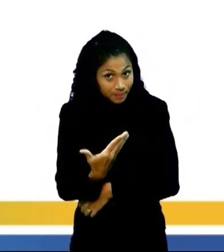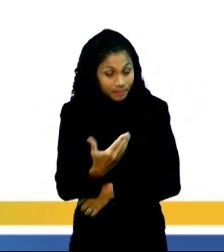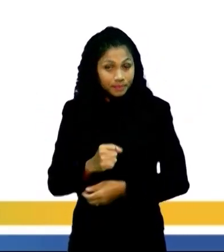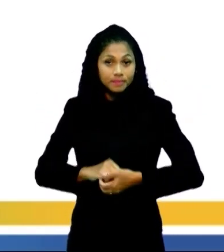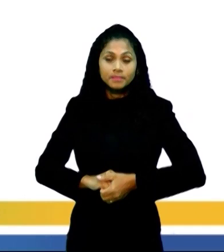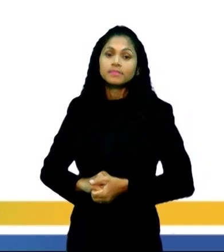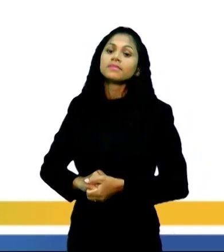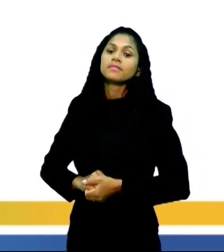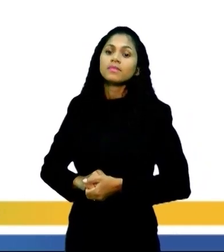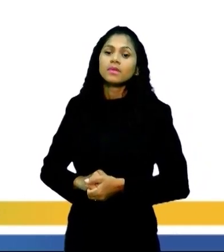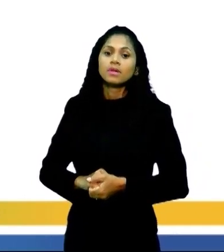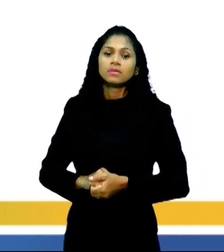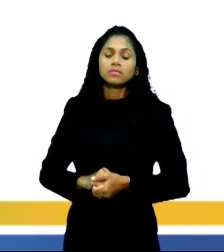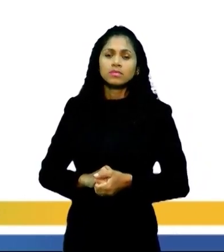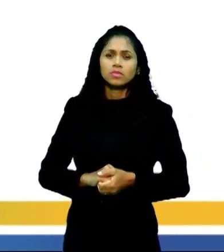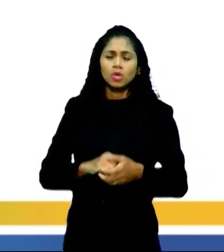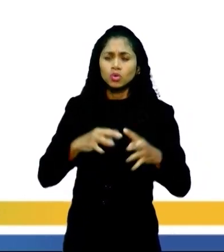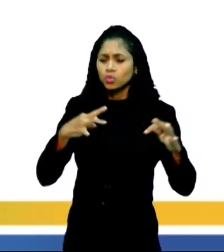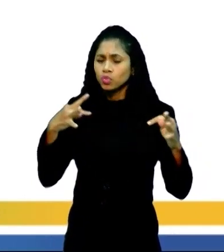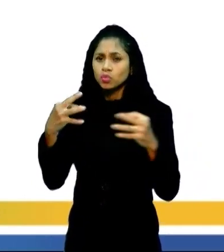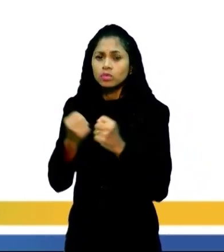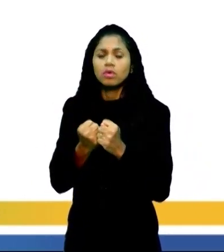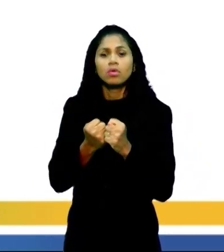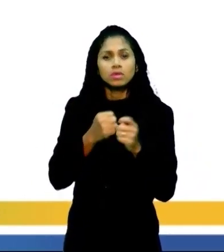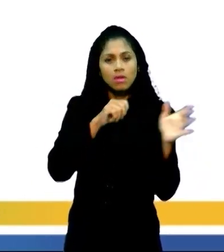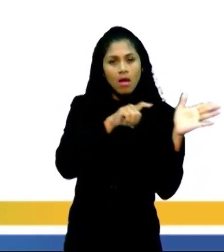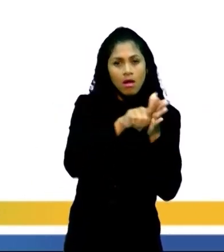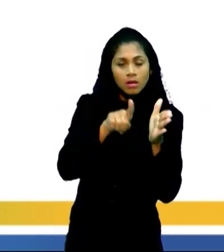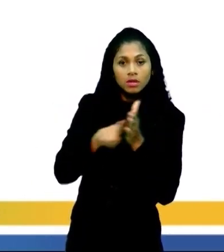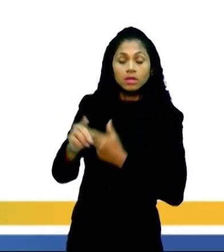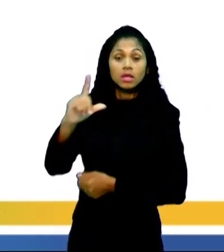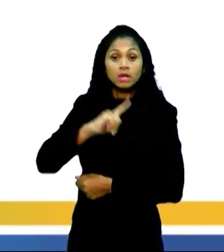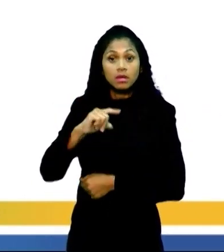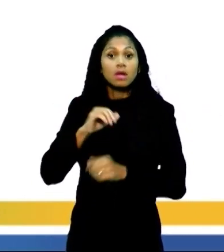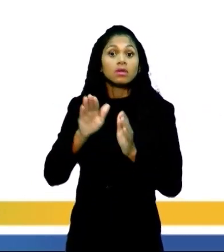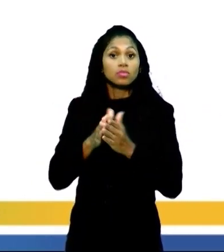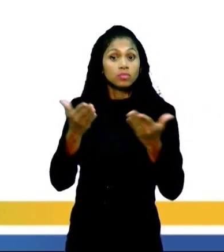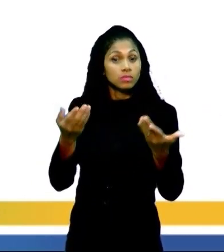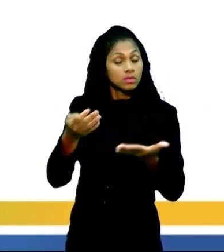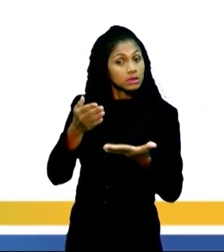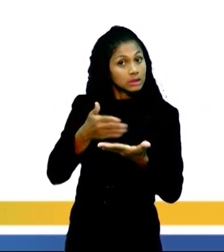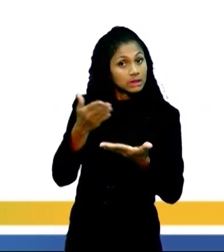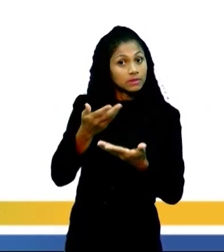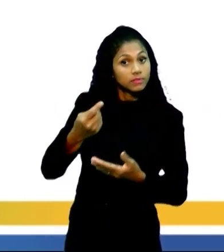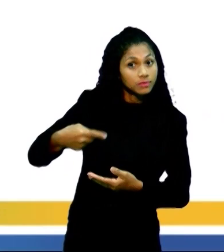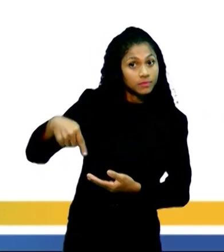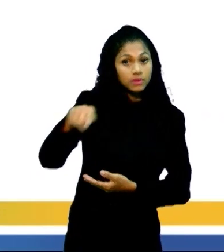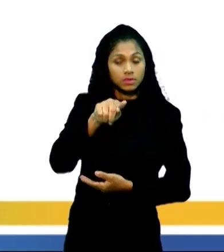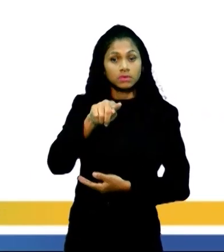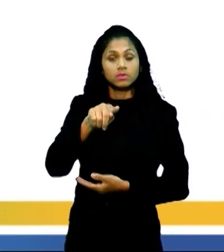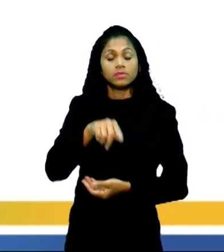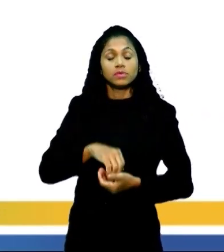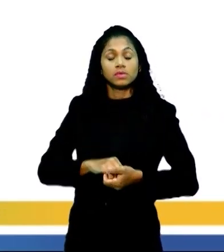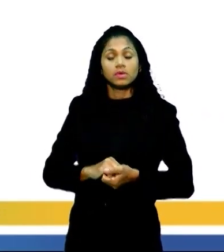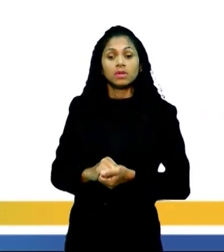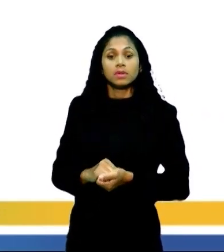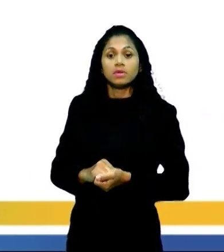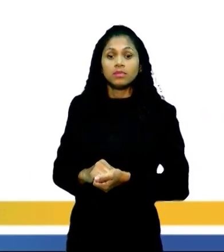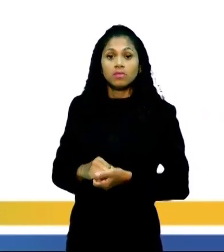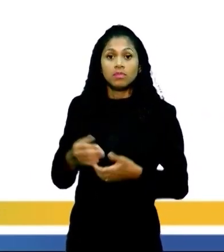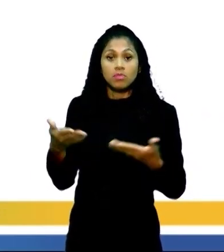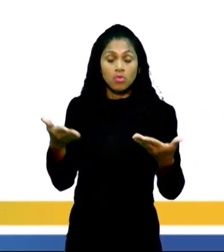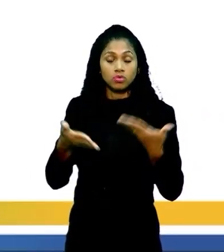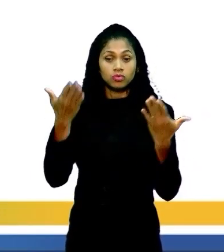Todas elas que estão sendo trabalhadas, vocês vão encontrar no livro de vocês, tá? Nesse caso aí, nós vamos trabalhar a